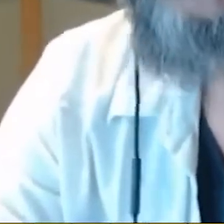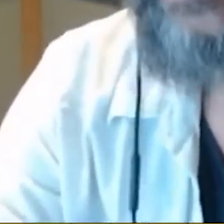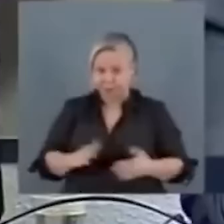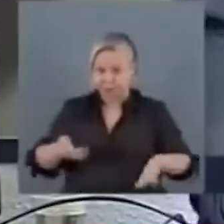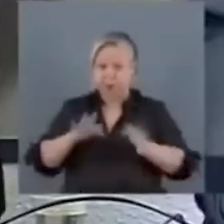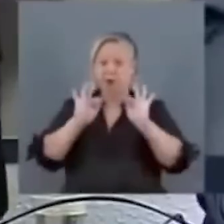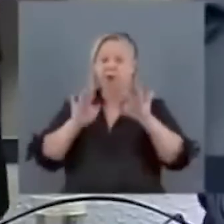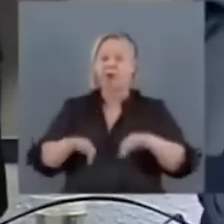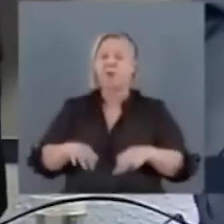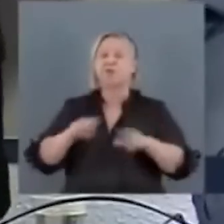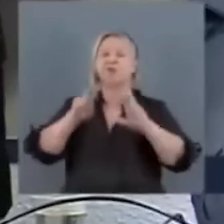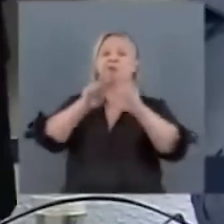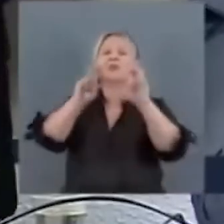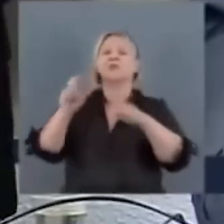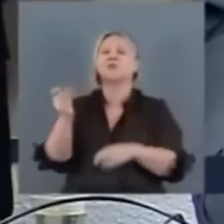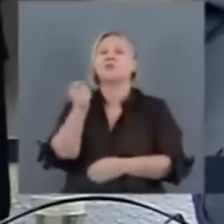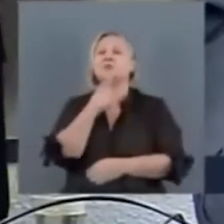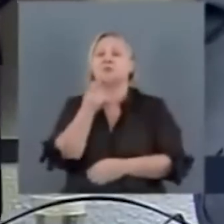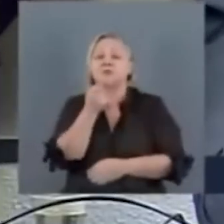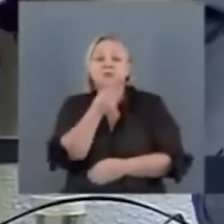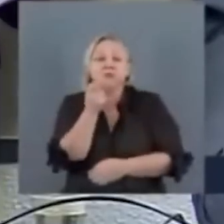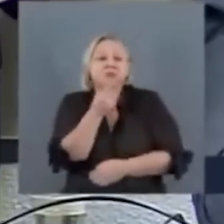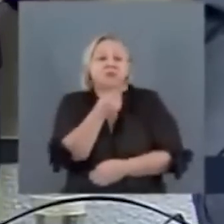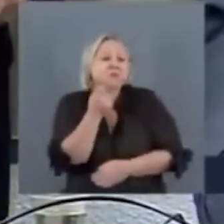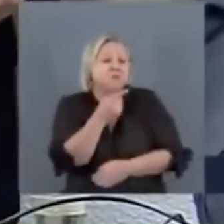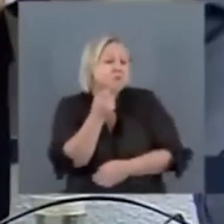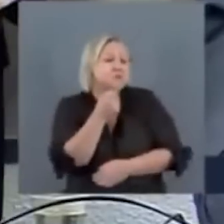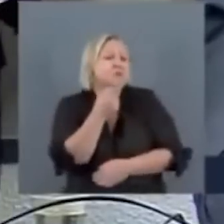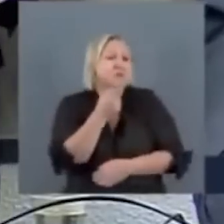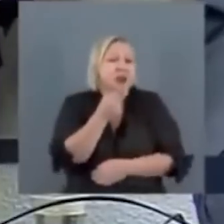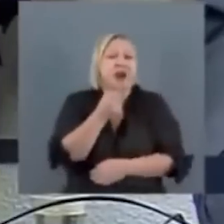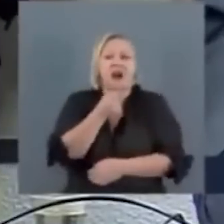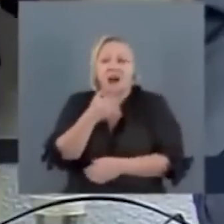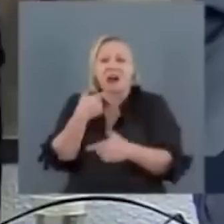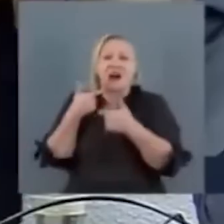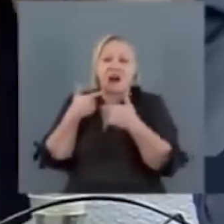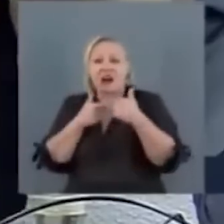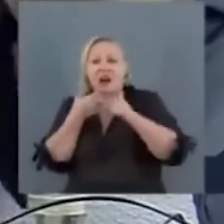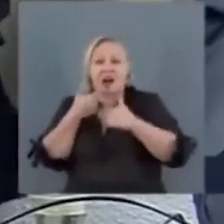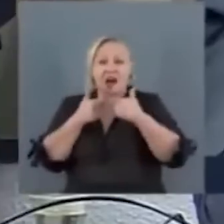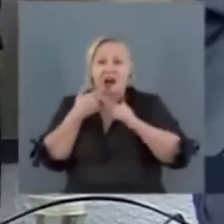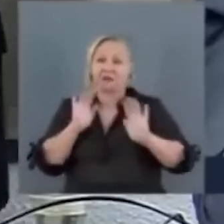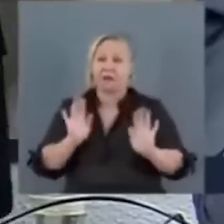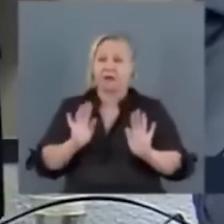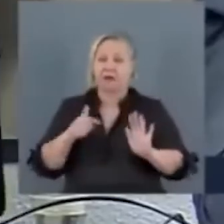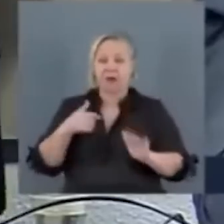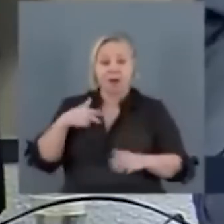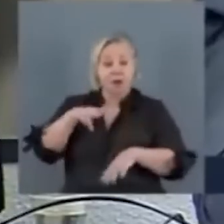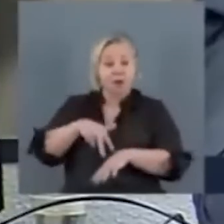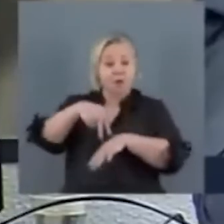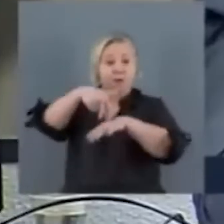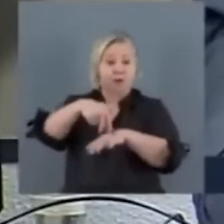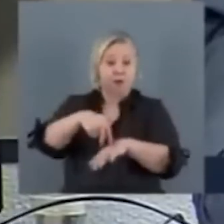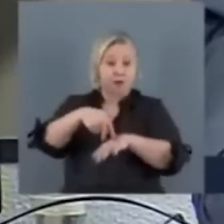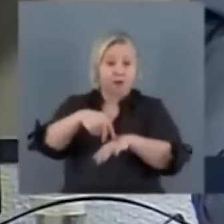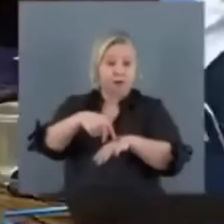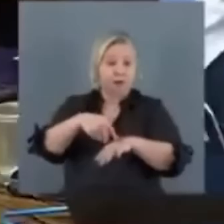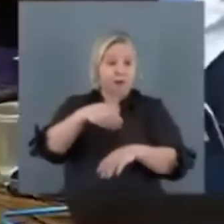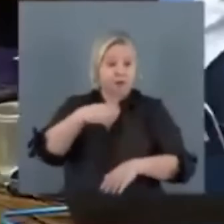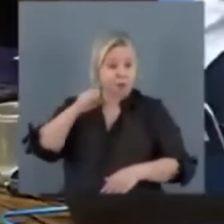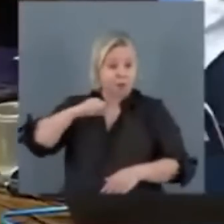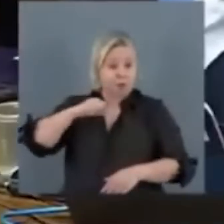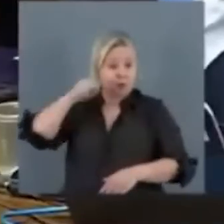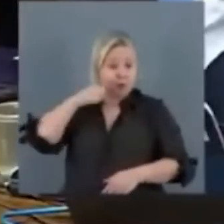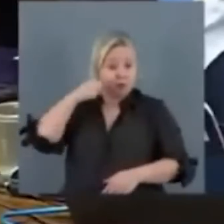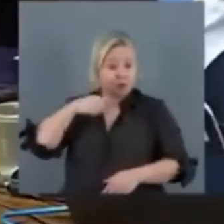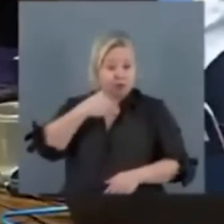juízes Senador moro é eu vim aqui como Ministro como Senador da República para ser respeitado se